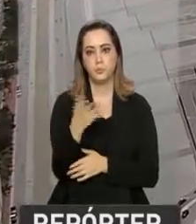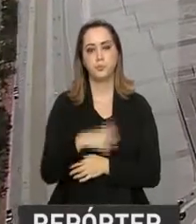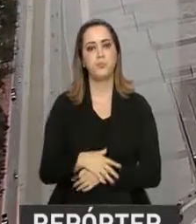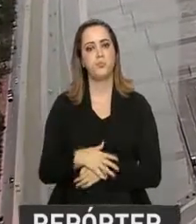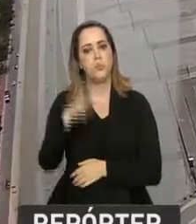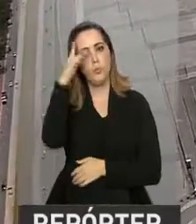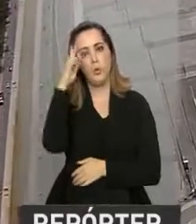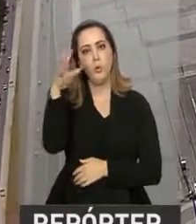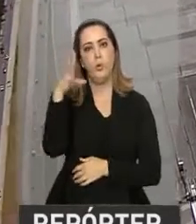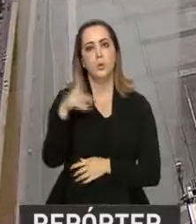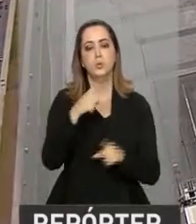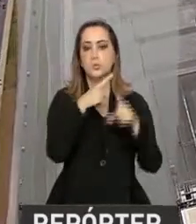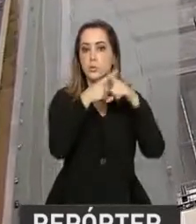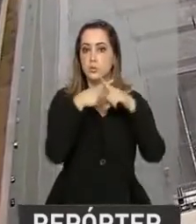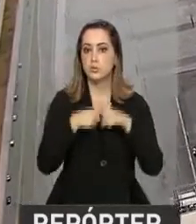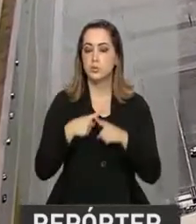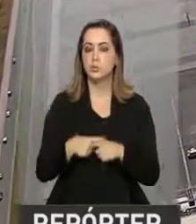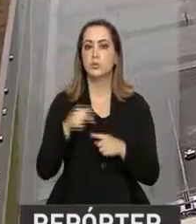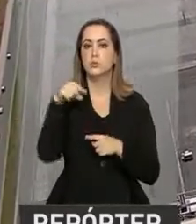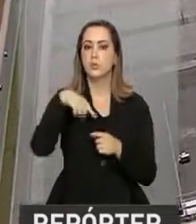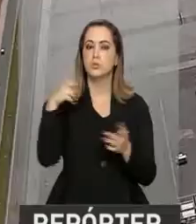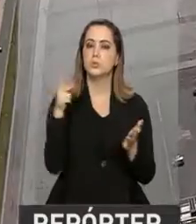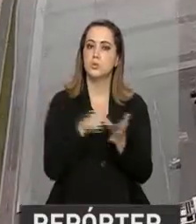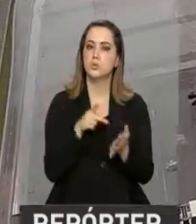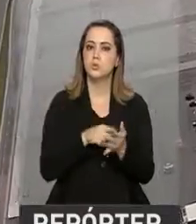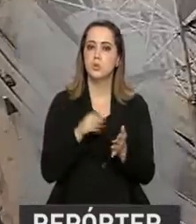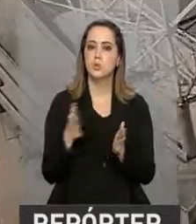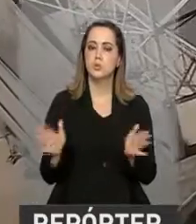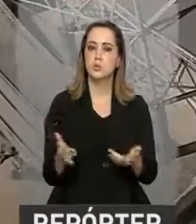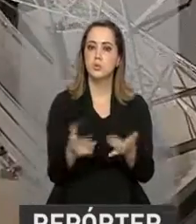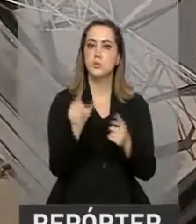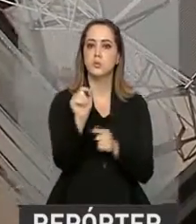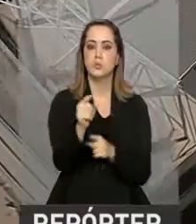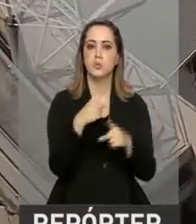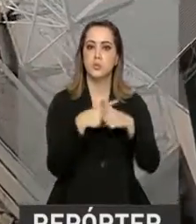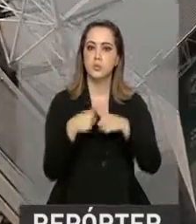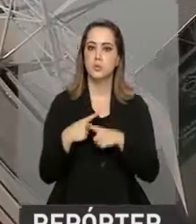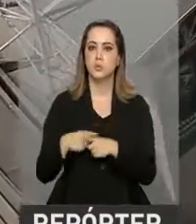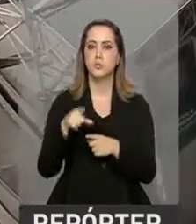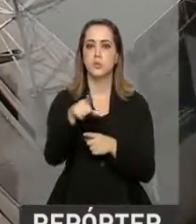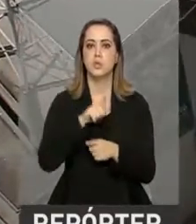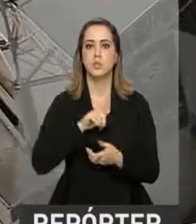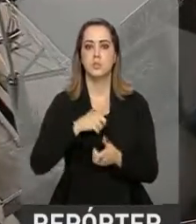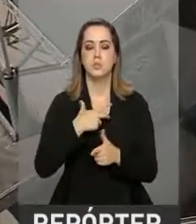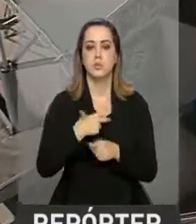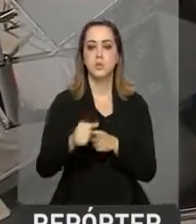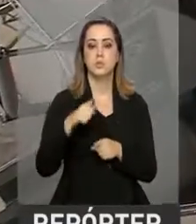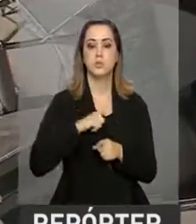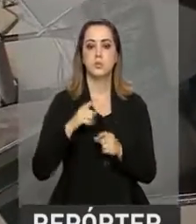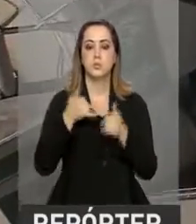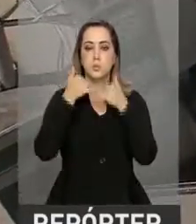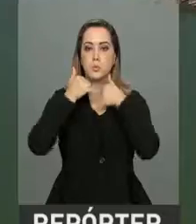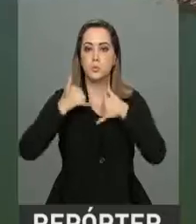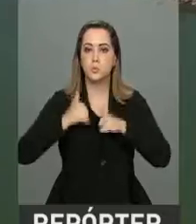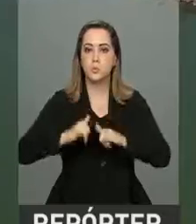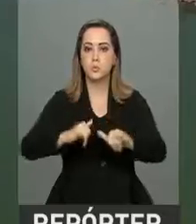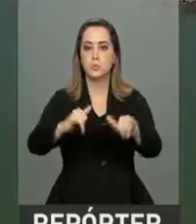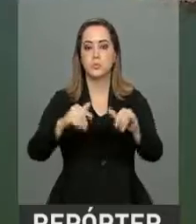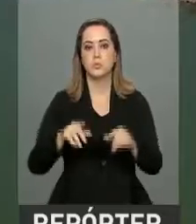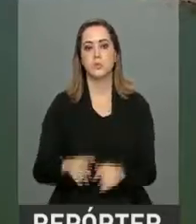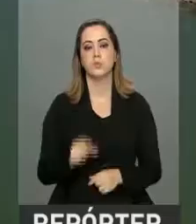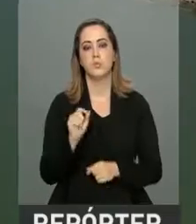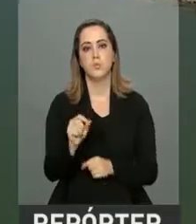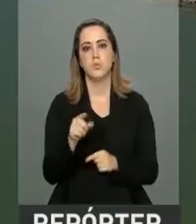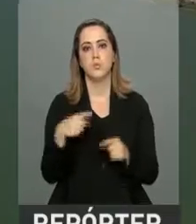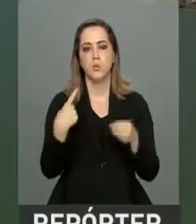Jogos realidade, o governo federal investiu nos locais de competição, como na instalação de uma subestação de energia elétrica para atender